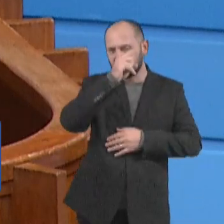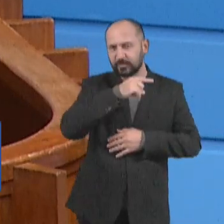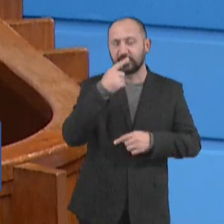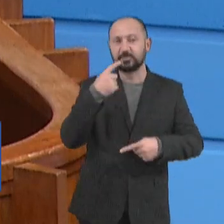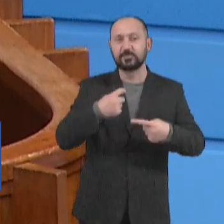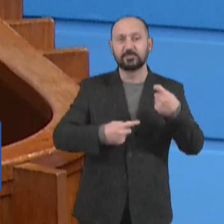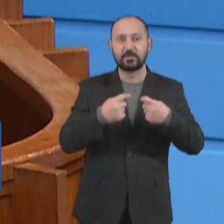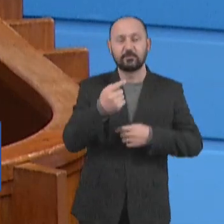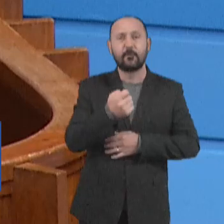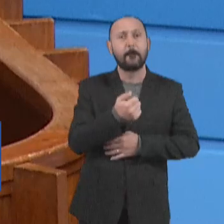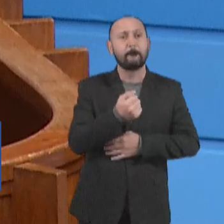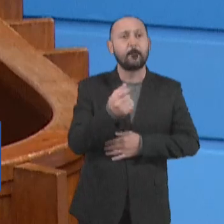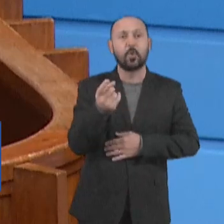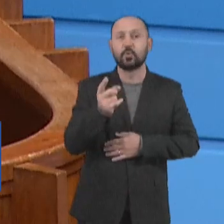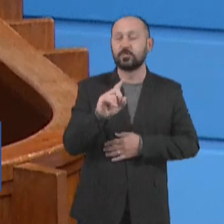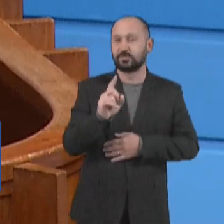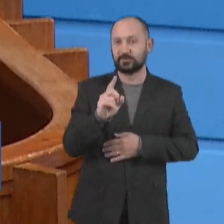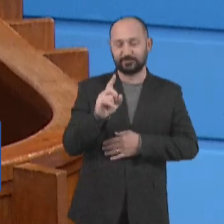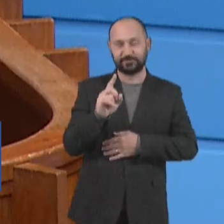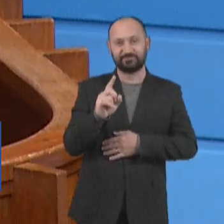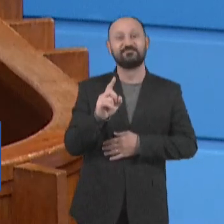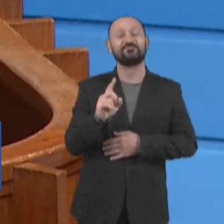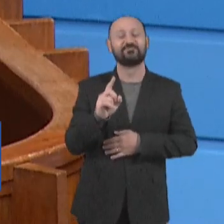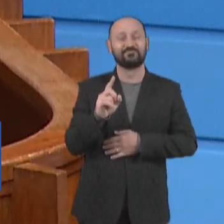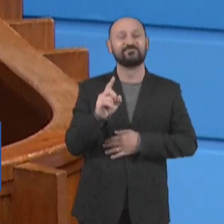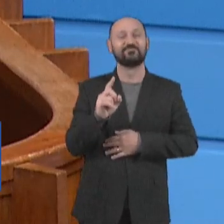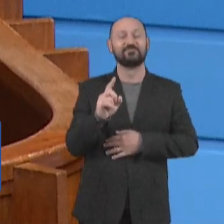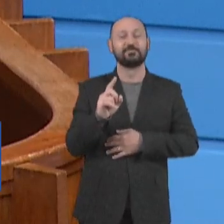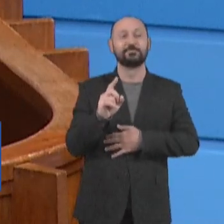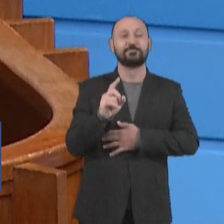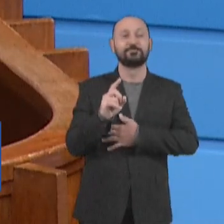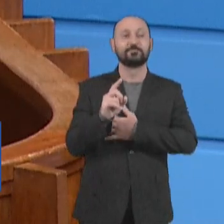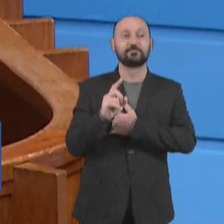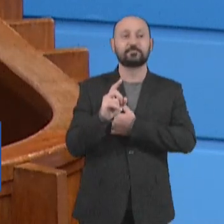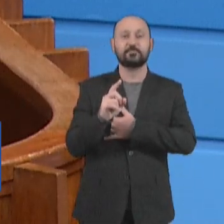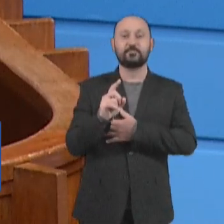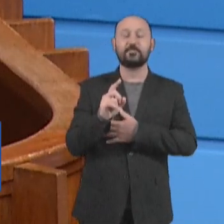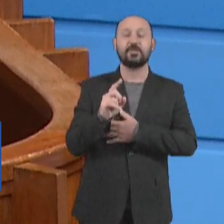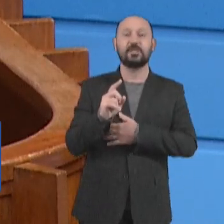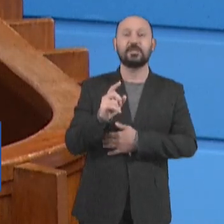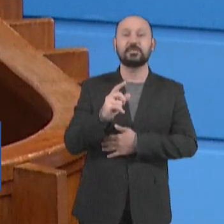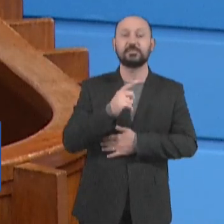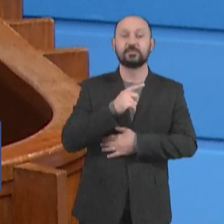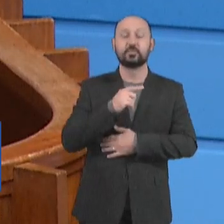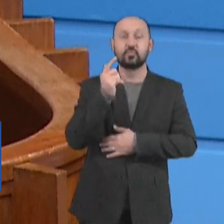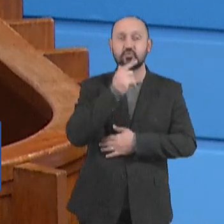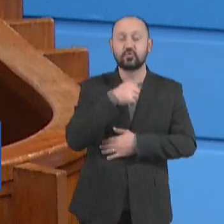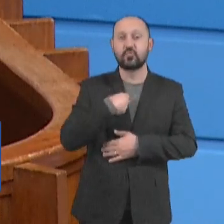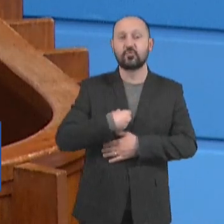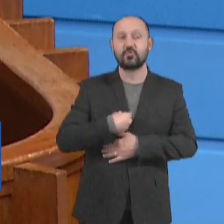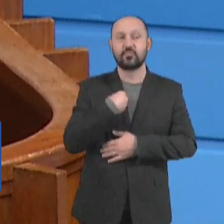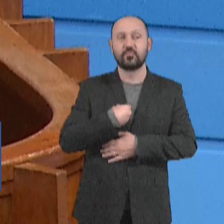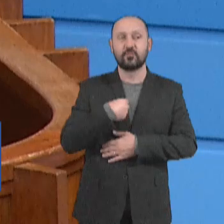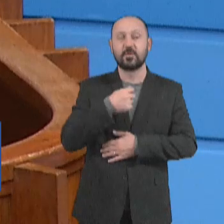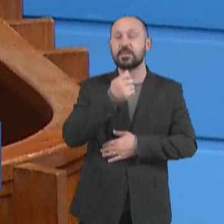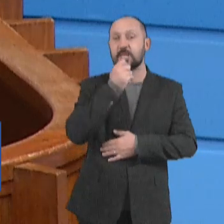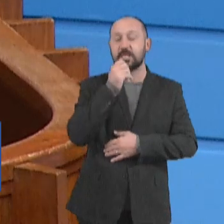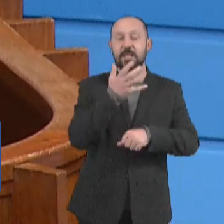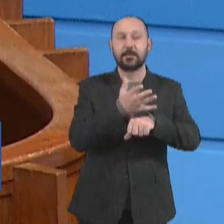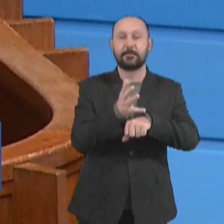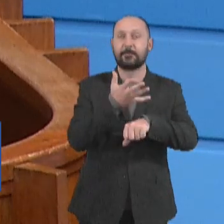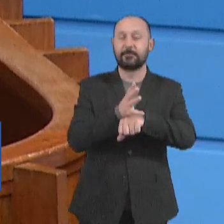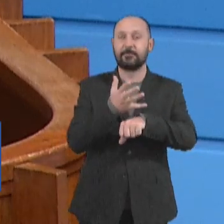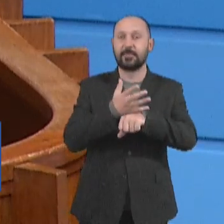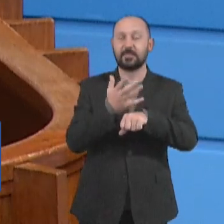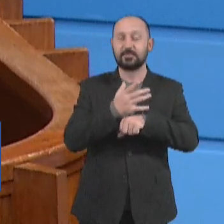guerra, que não foram poucas, e que dela saiu vivo e ainda exercendo